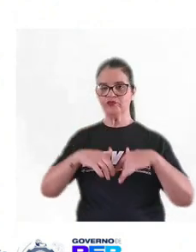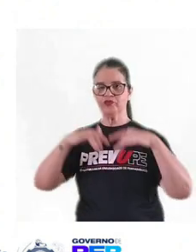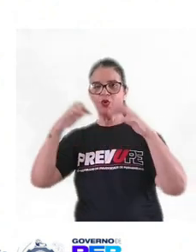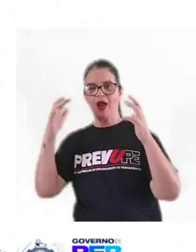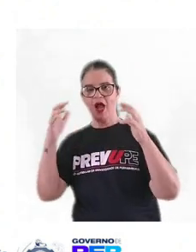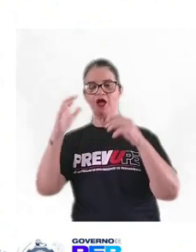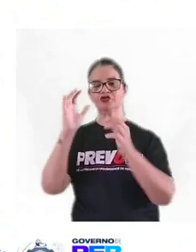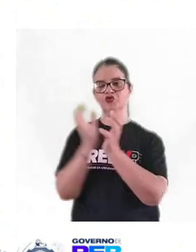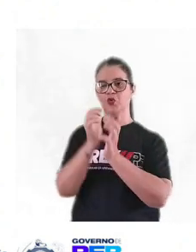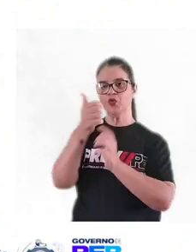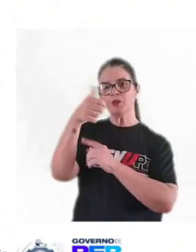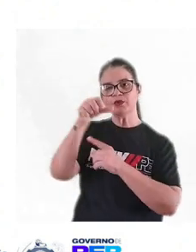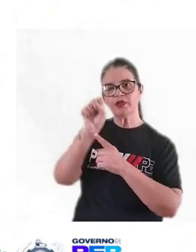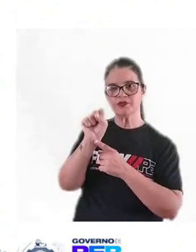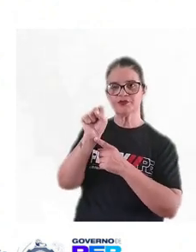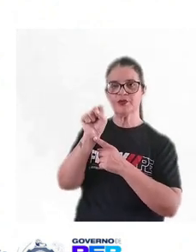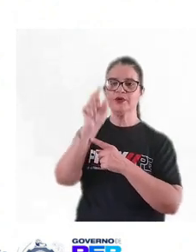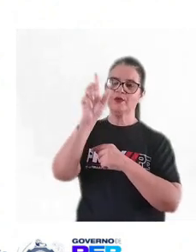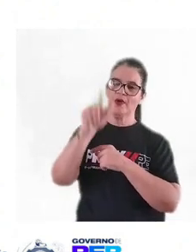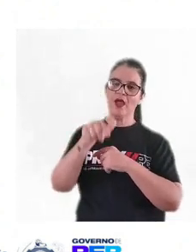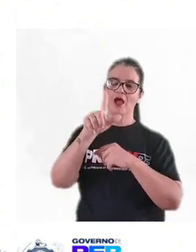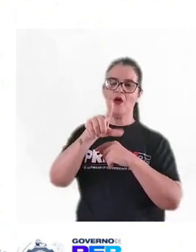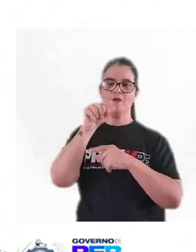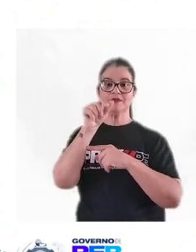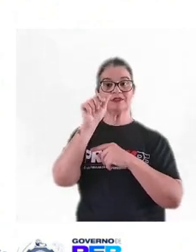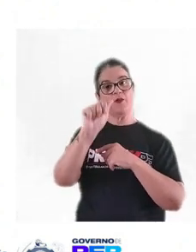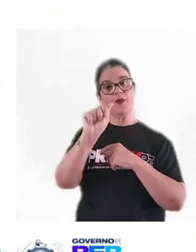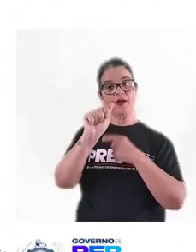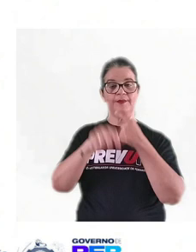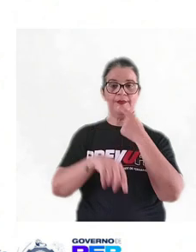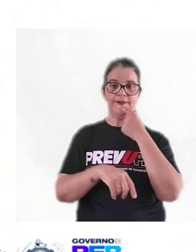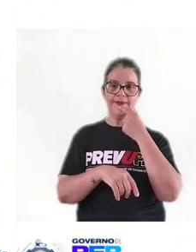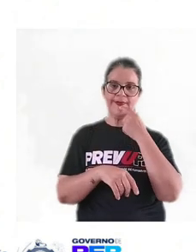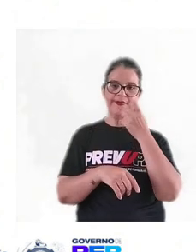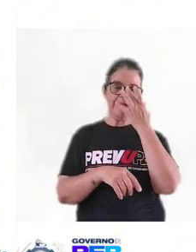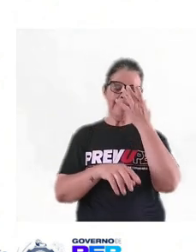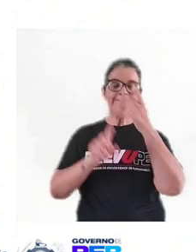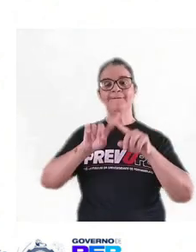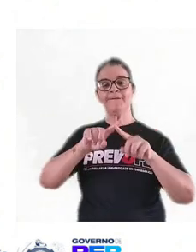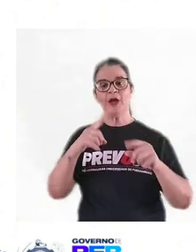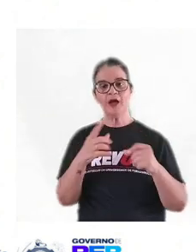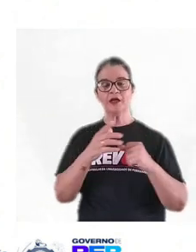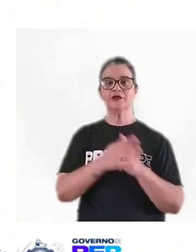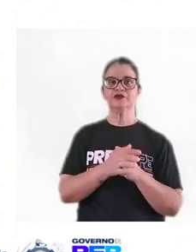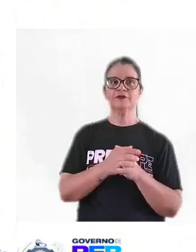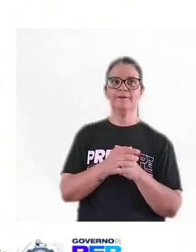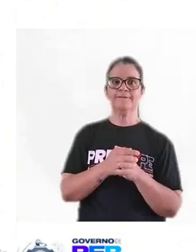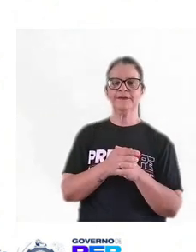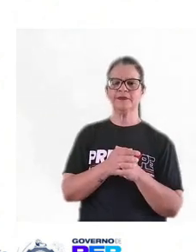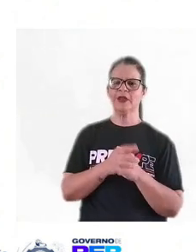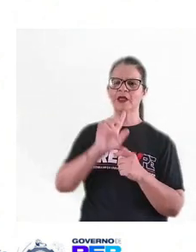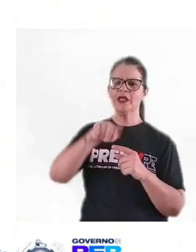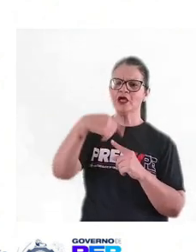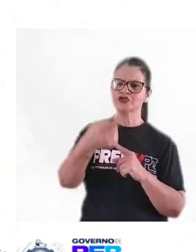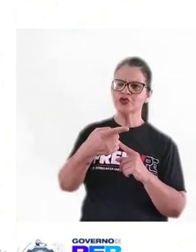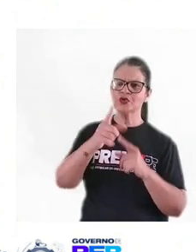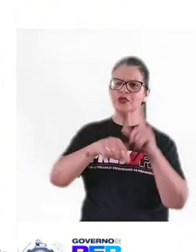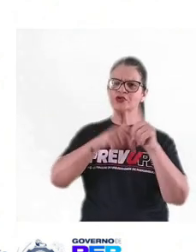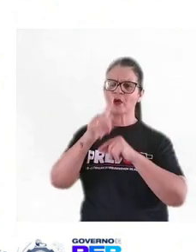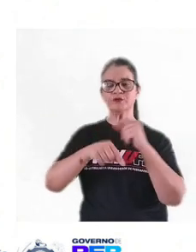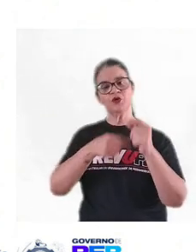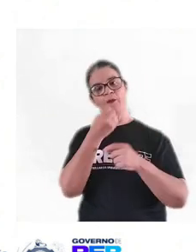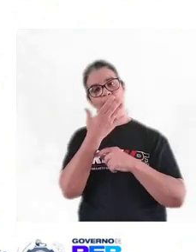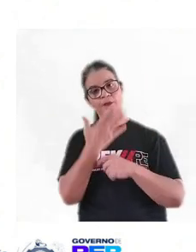do grupo 18 certo é a opção A tá mas e as outras opções